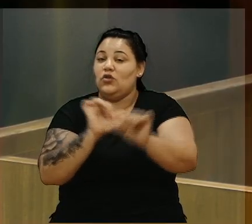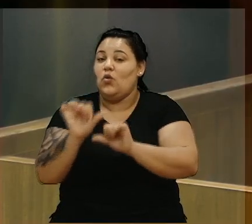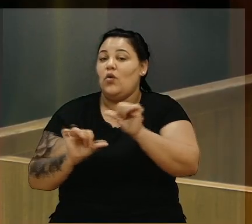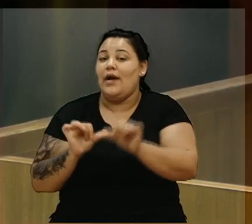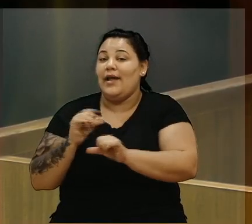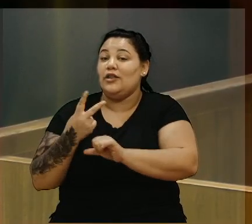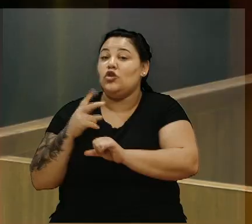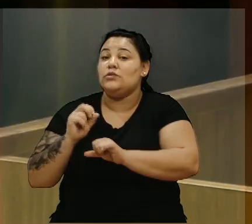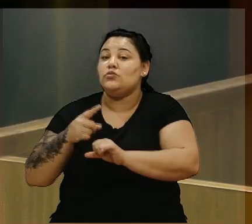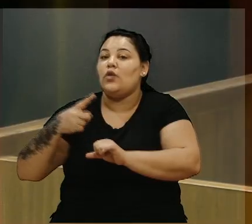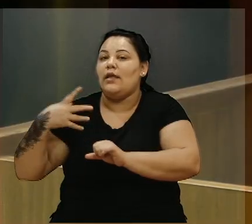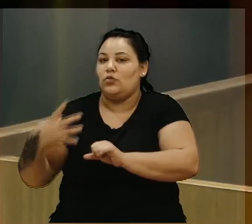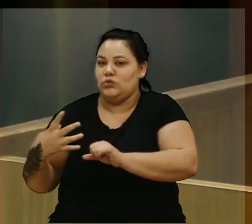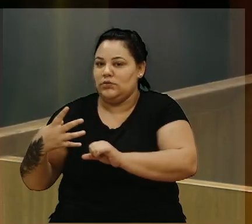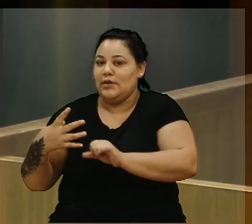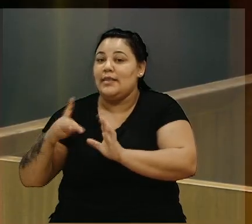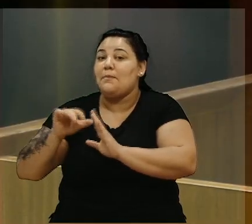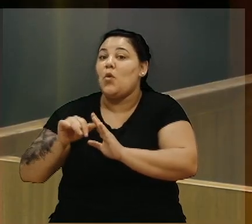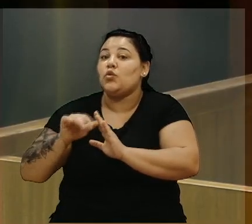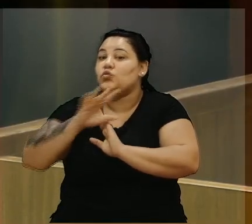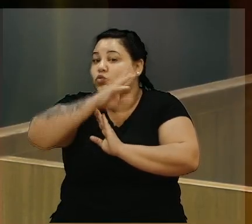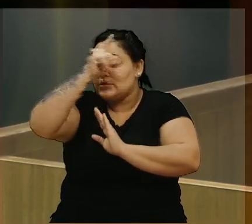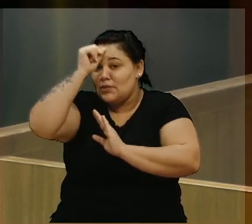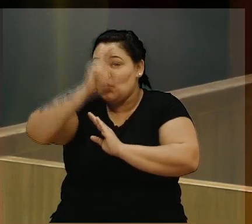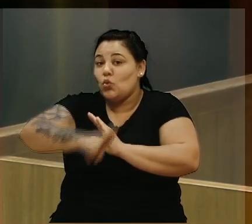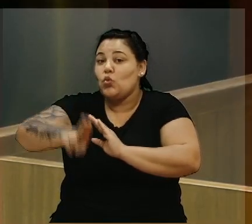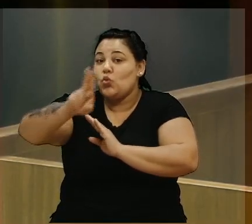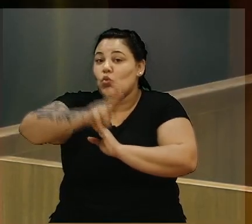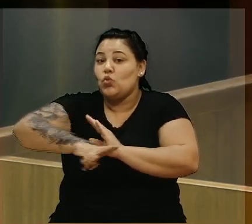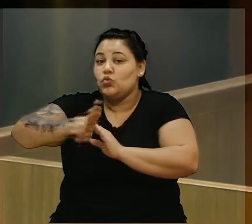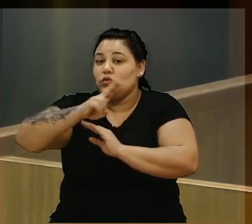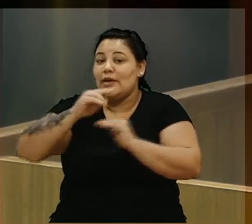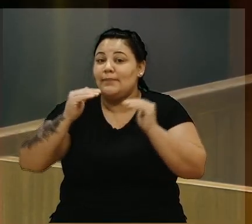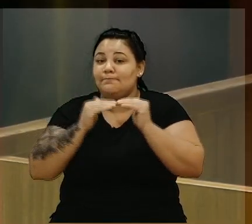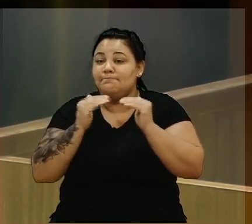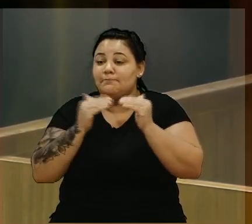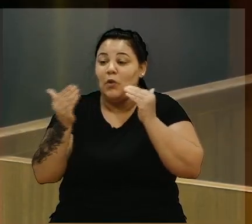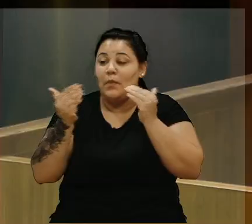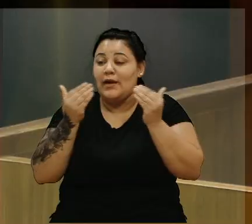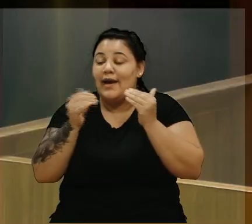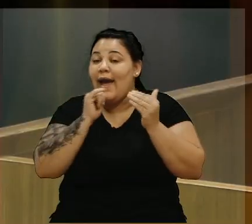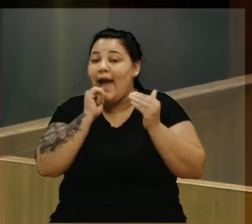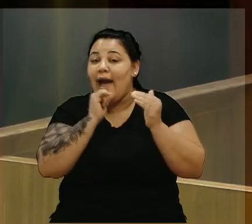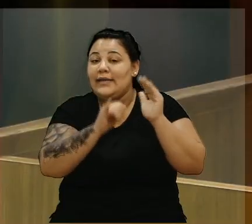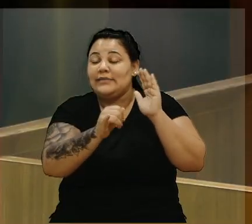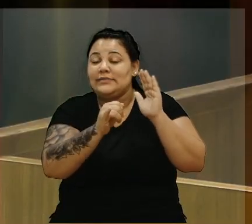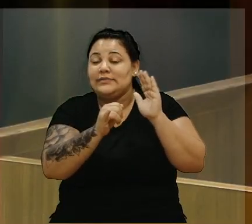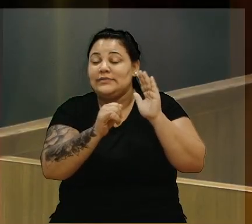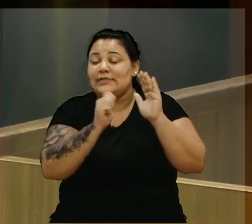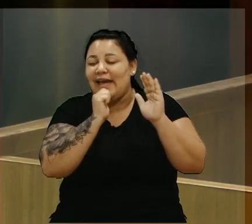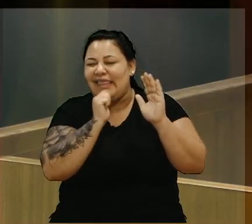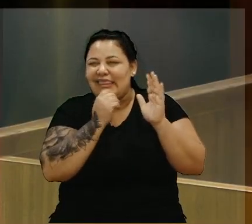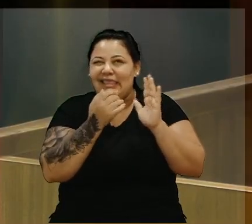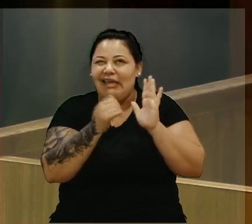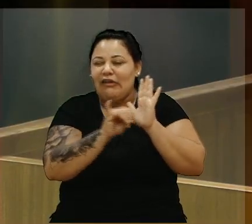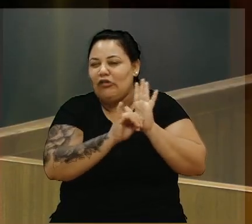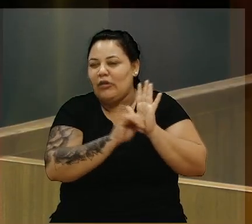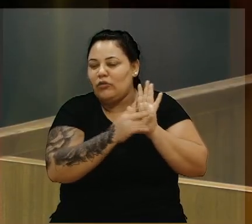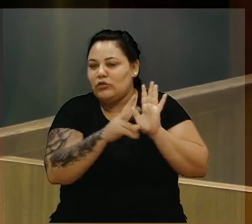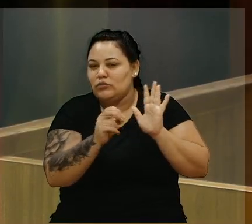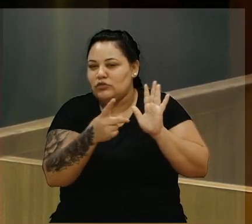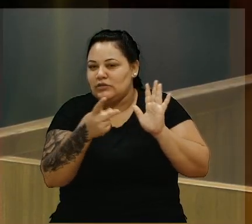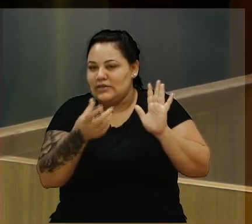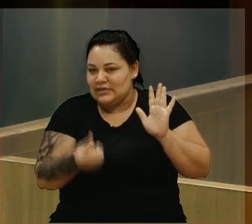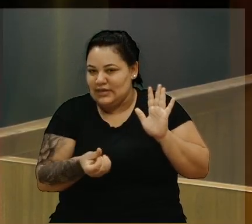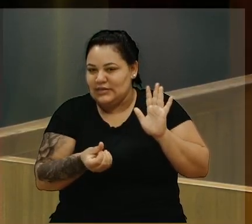2014, e o município tem utilizado como parâmetro ainda editais de 2016, simplesmente